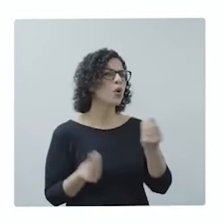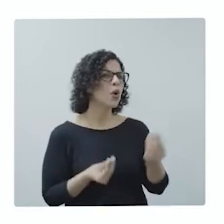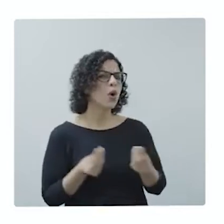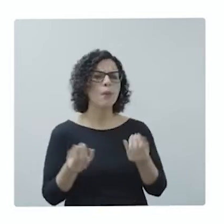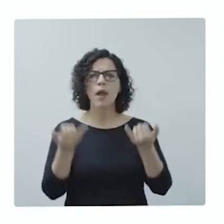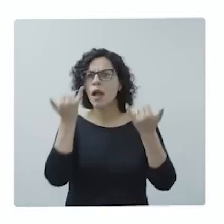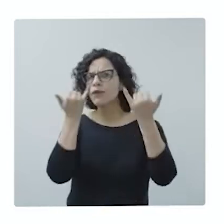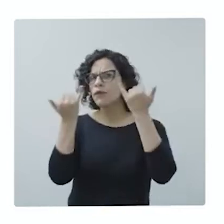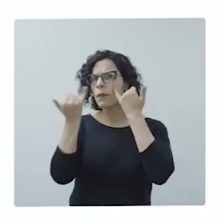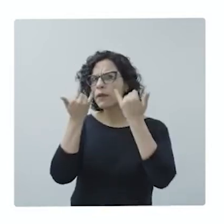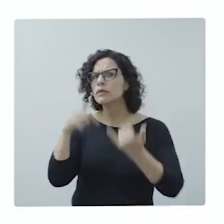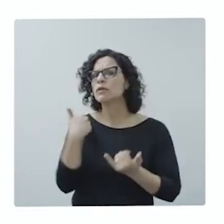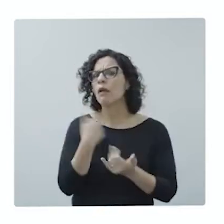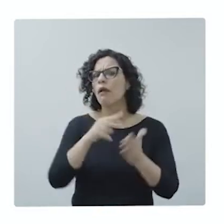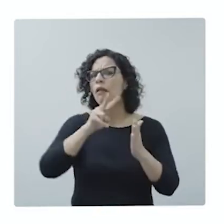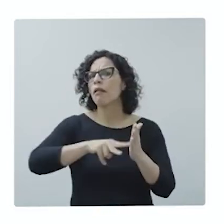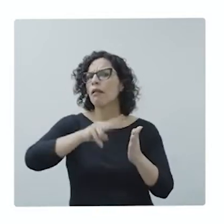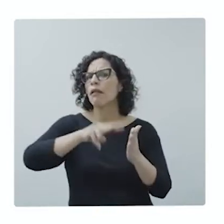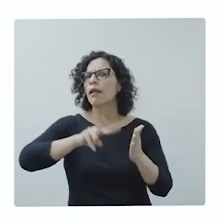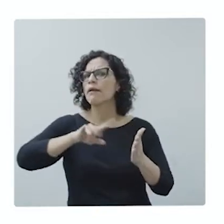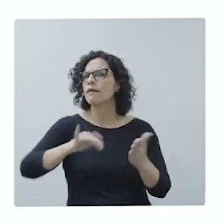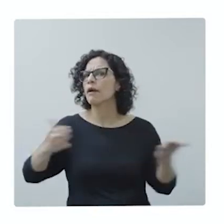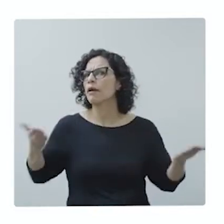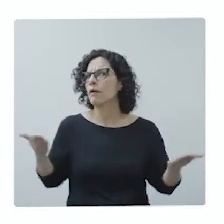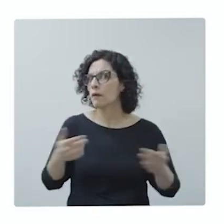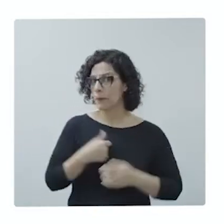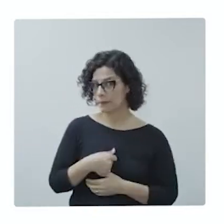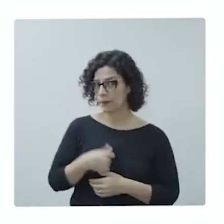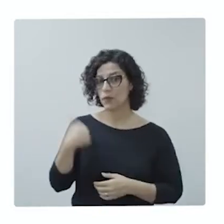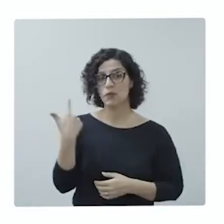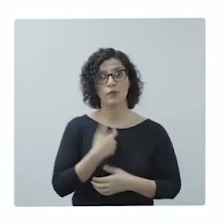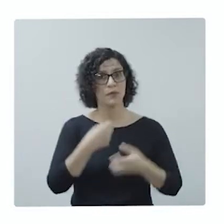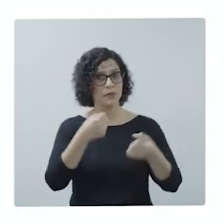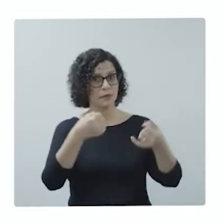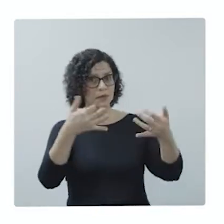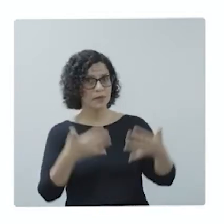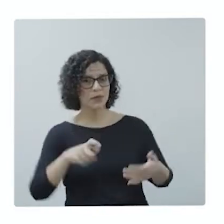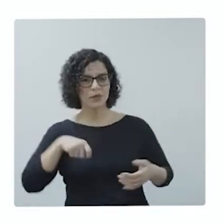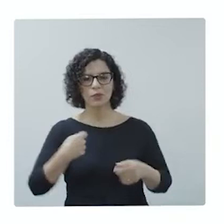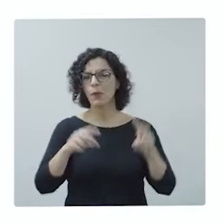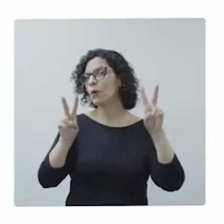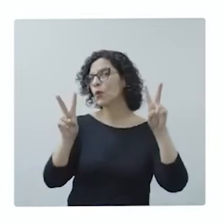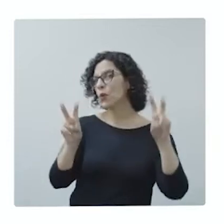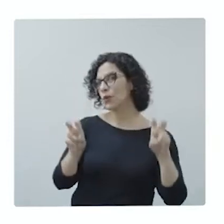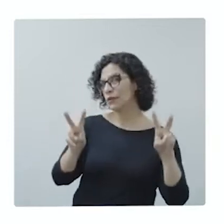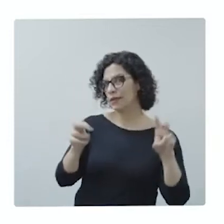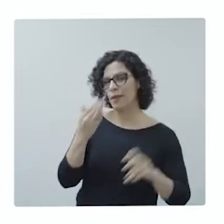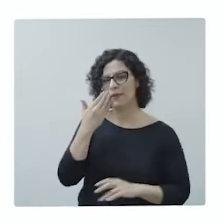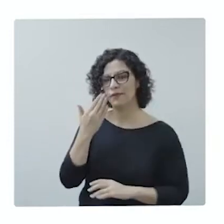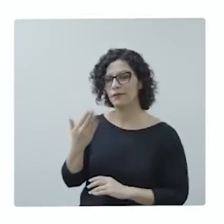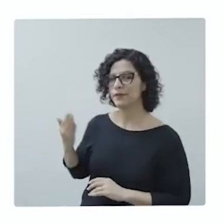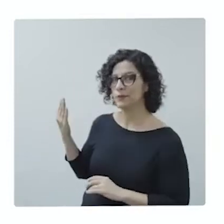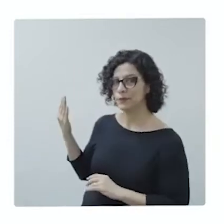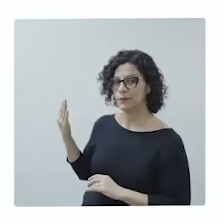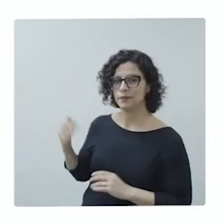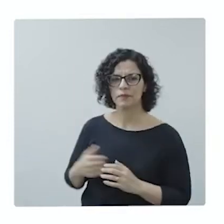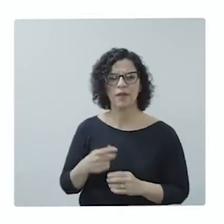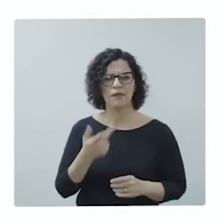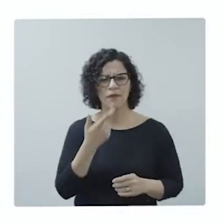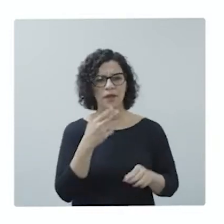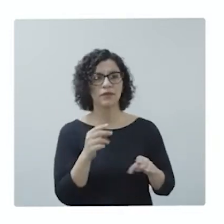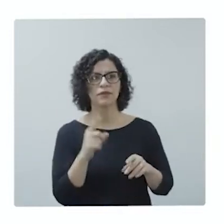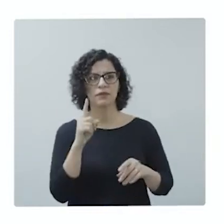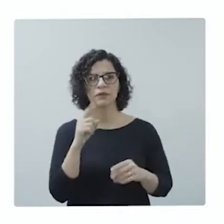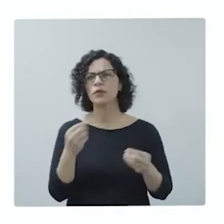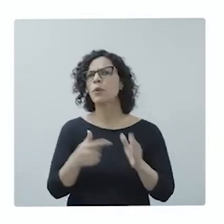qual será que é a notícia? É, nós vamos falar aqui sobre o tema dessa notícia,